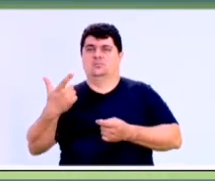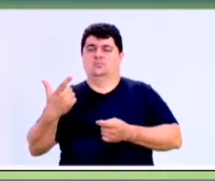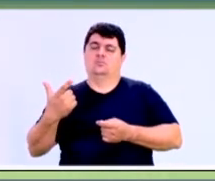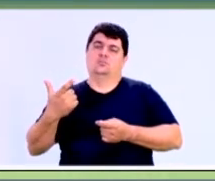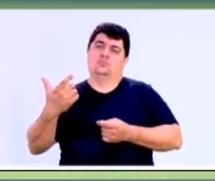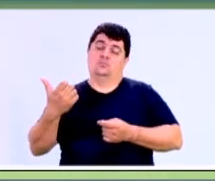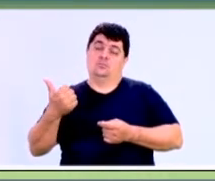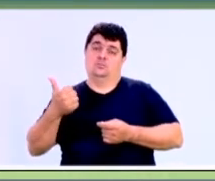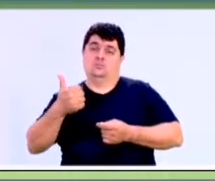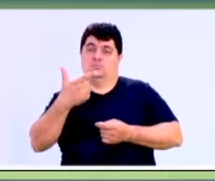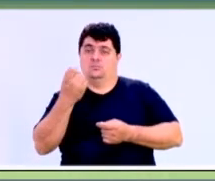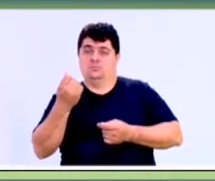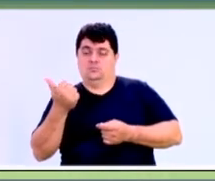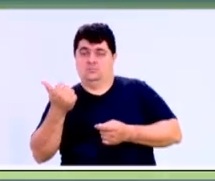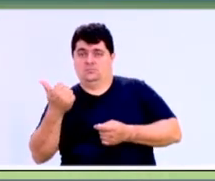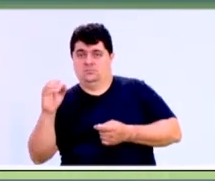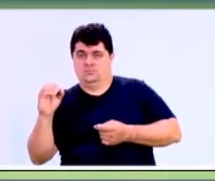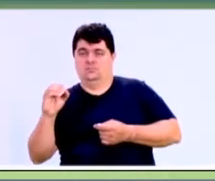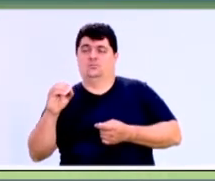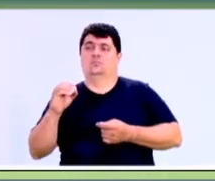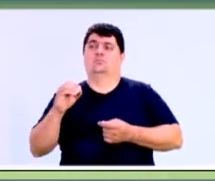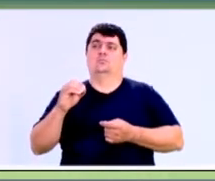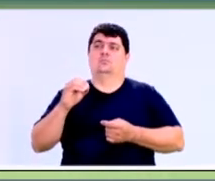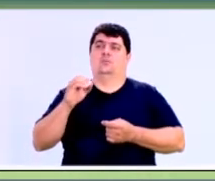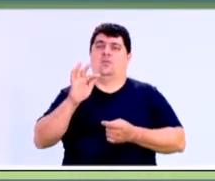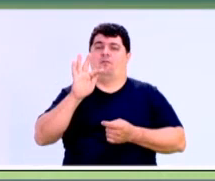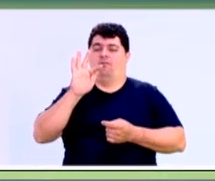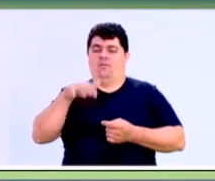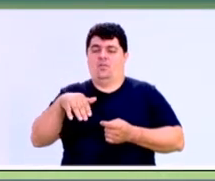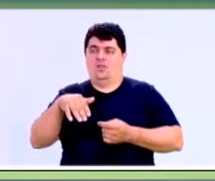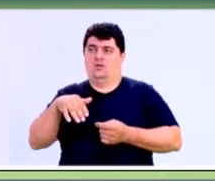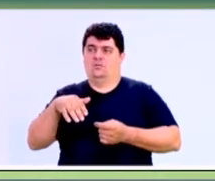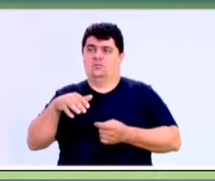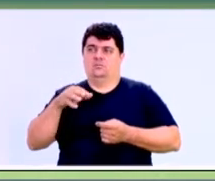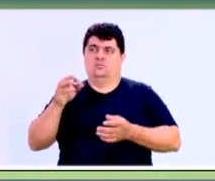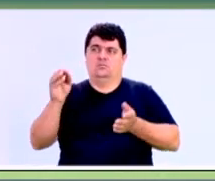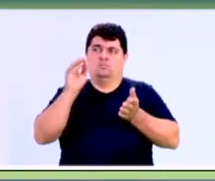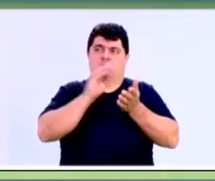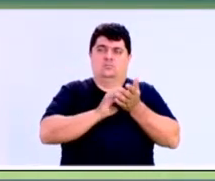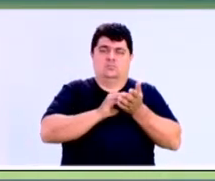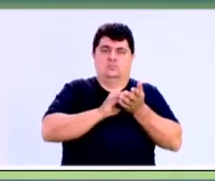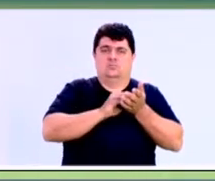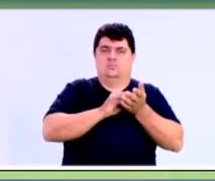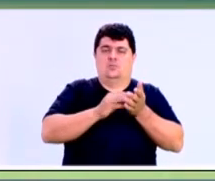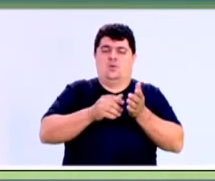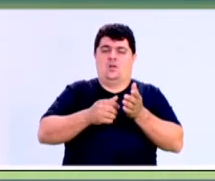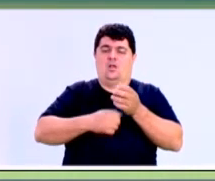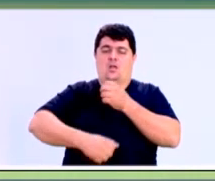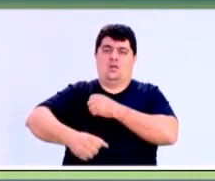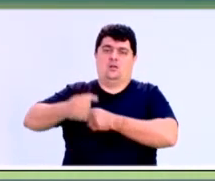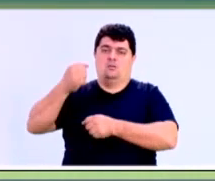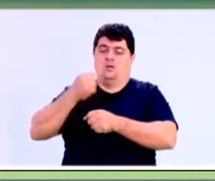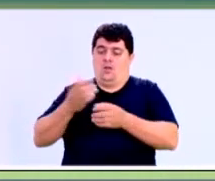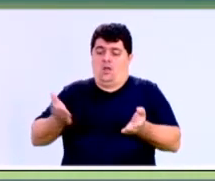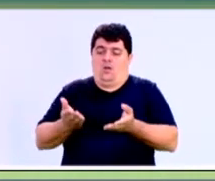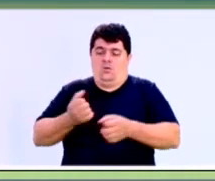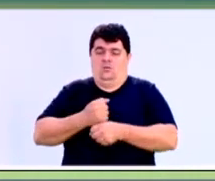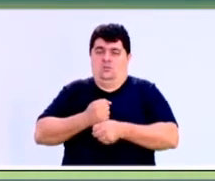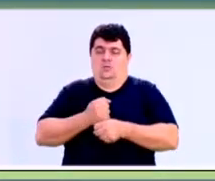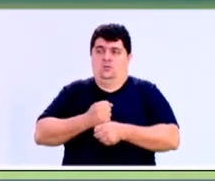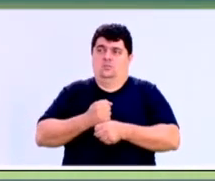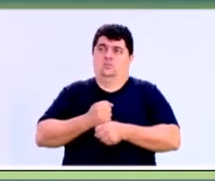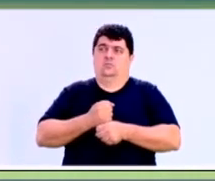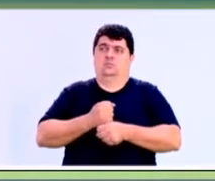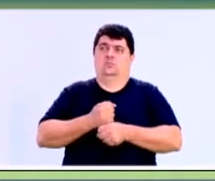2010. Ok? Então, estoque final, saldo no balanço patrimonial do ano analisado, ou seja, o ano que eu